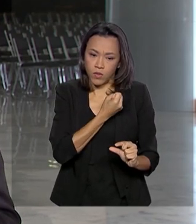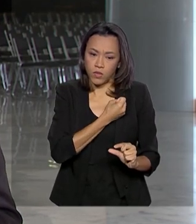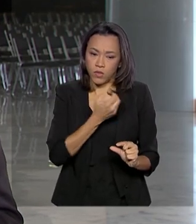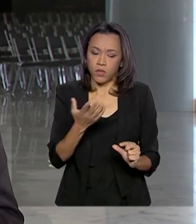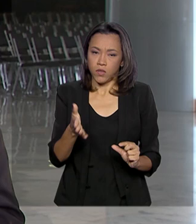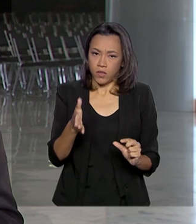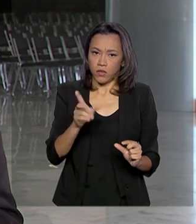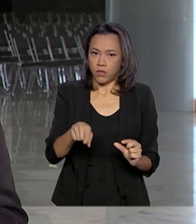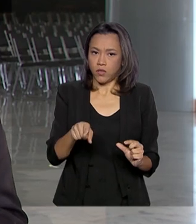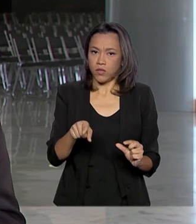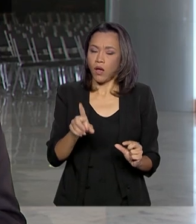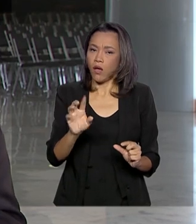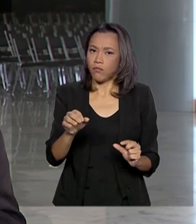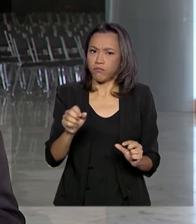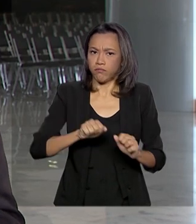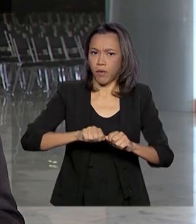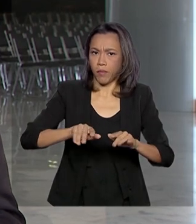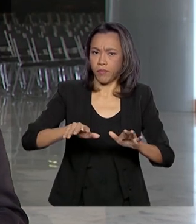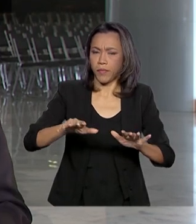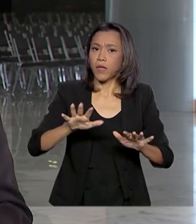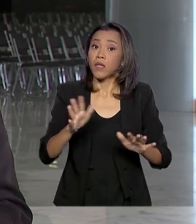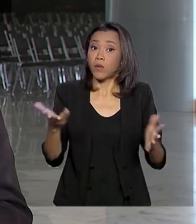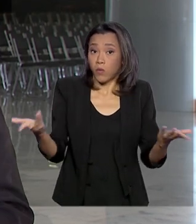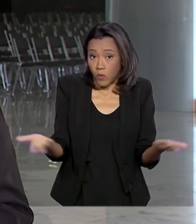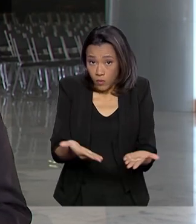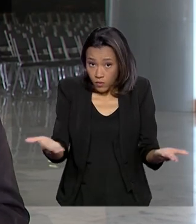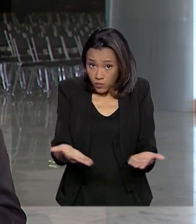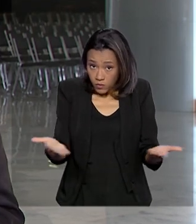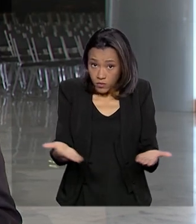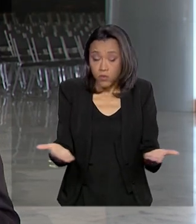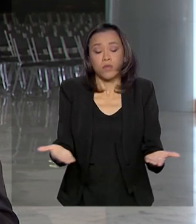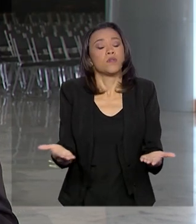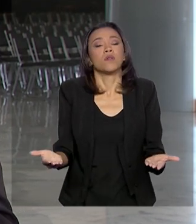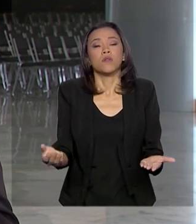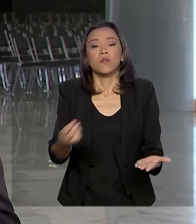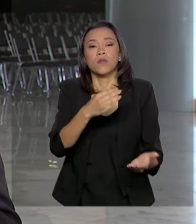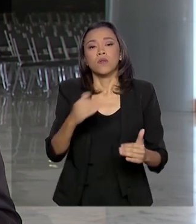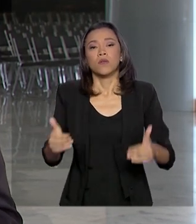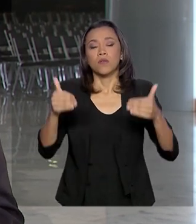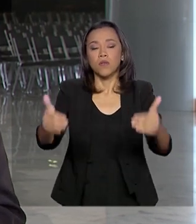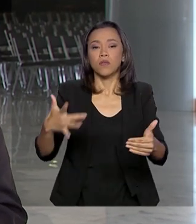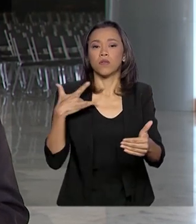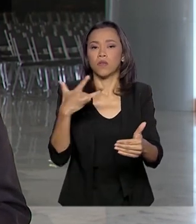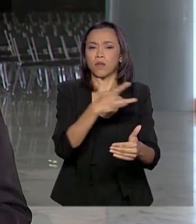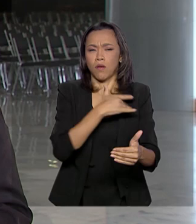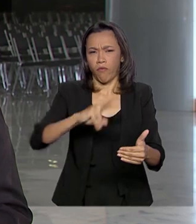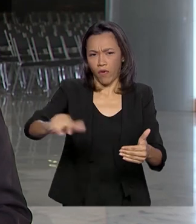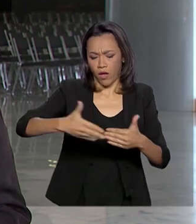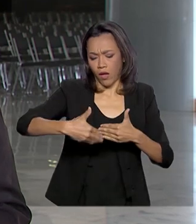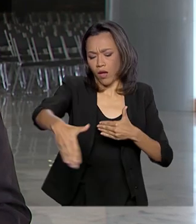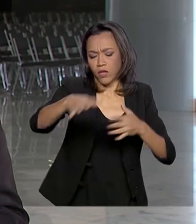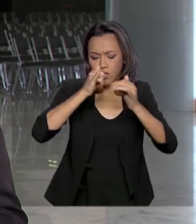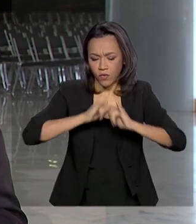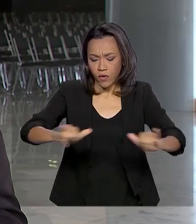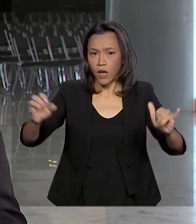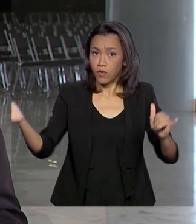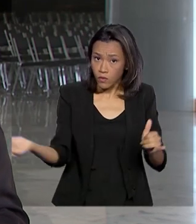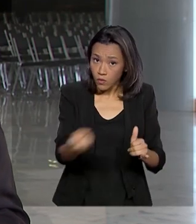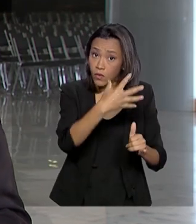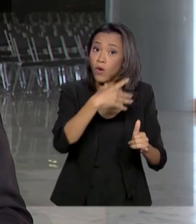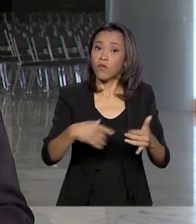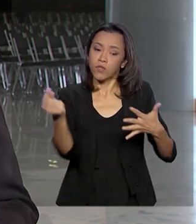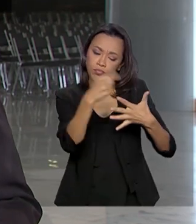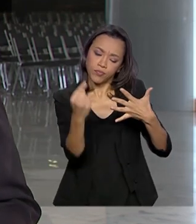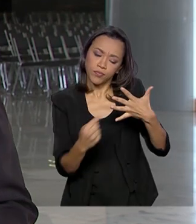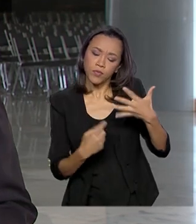desde o início aí da epidemia e hoje ainda o ministério da saúde deve divulgar novas ações para o controle da